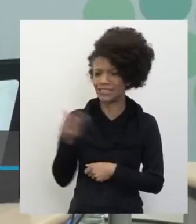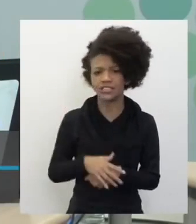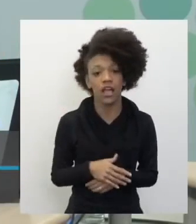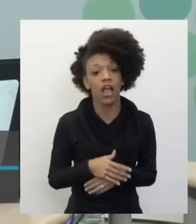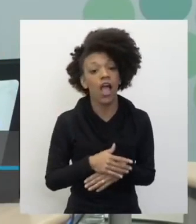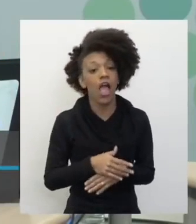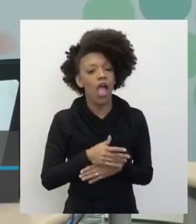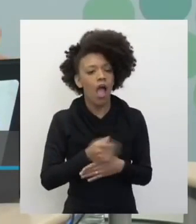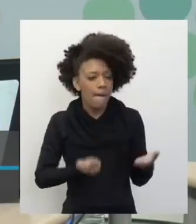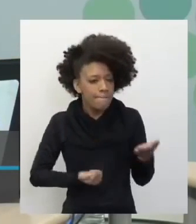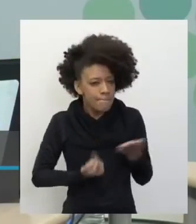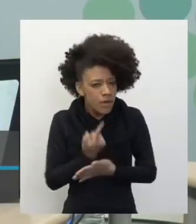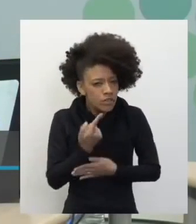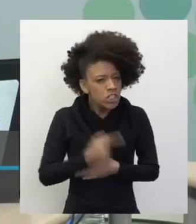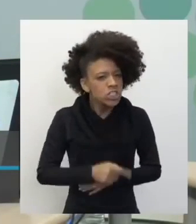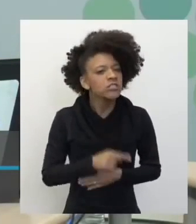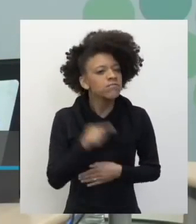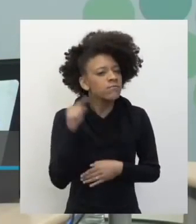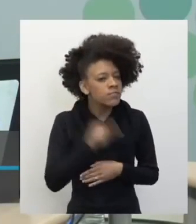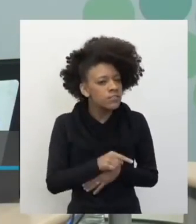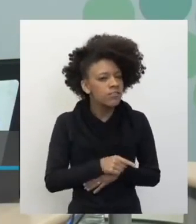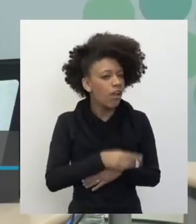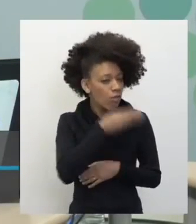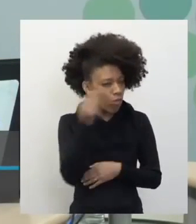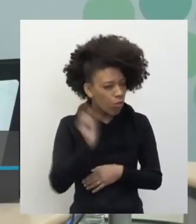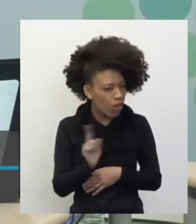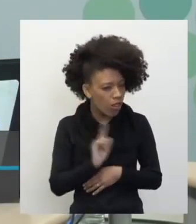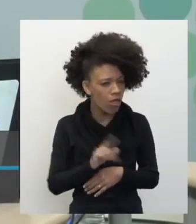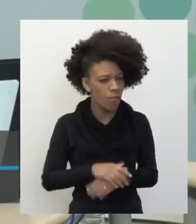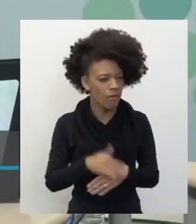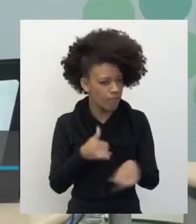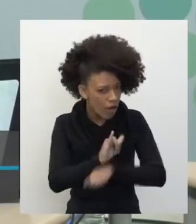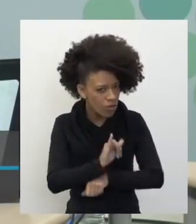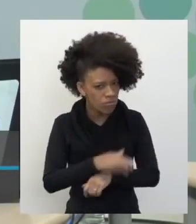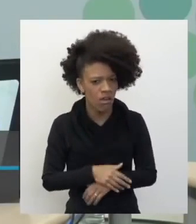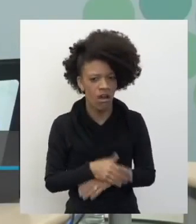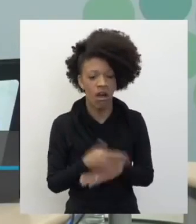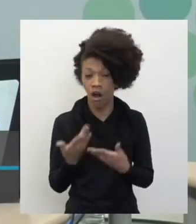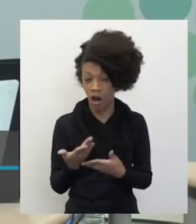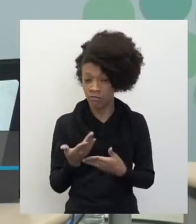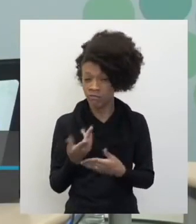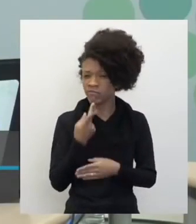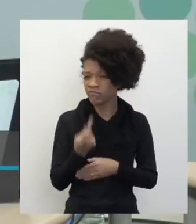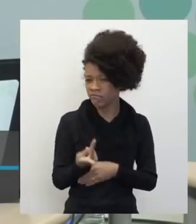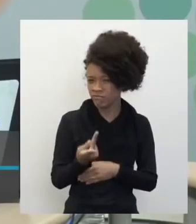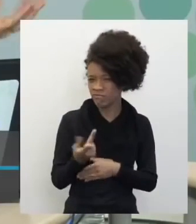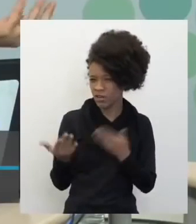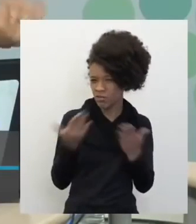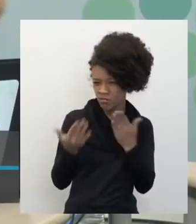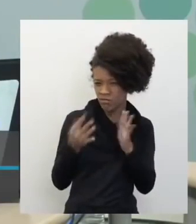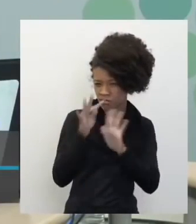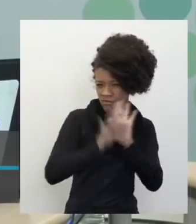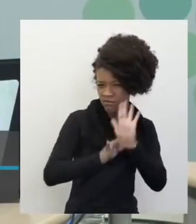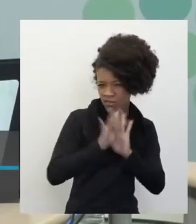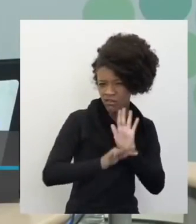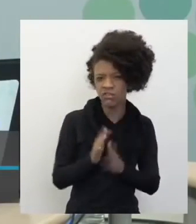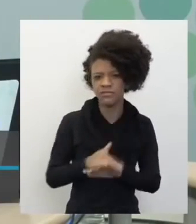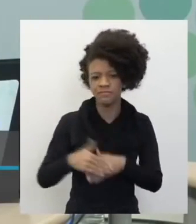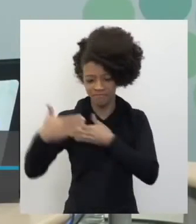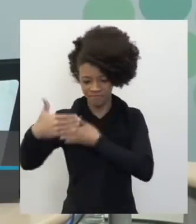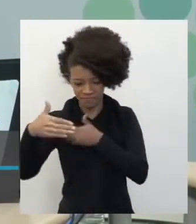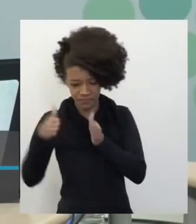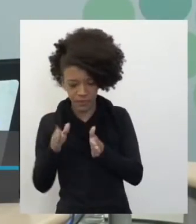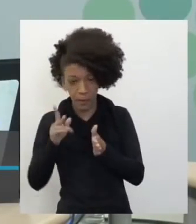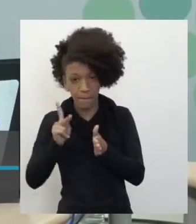muitos estavam e não lembram, é isso? Estou falando que não estavam. Gente, a gente fez uma análise textual sobre o texto A Caixa